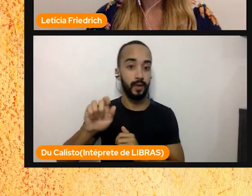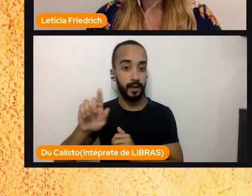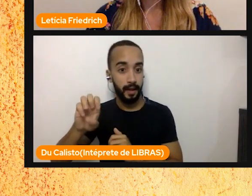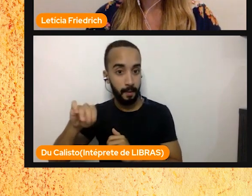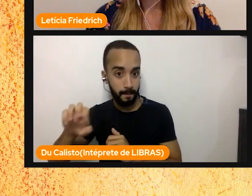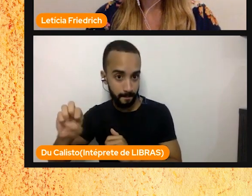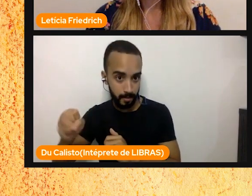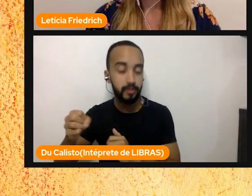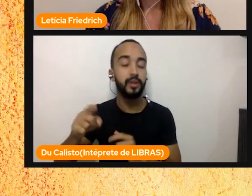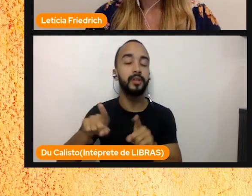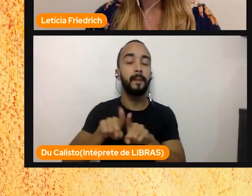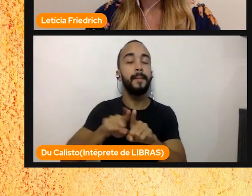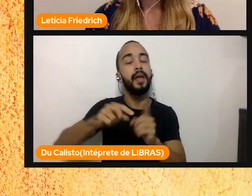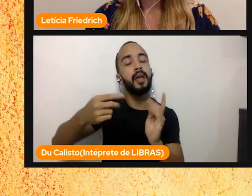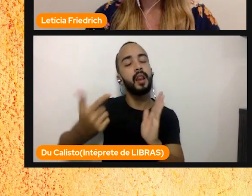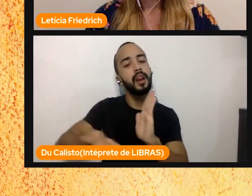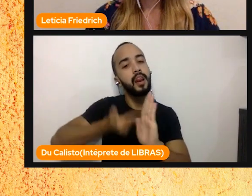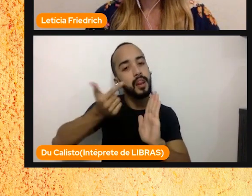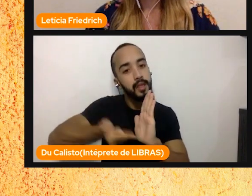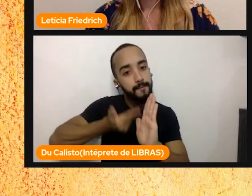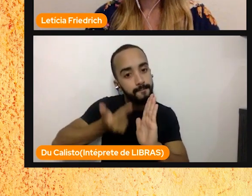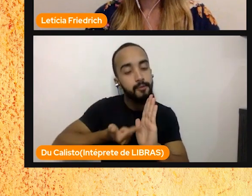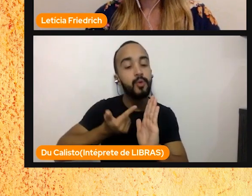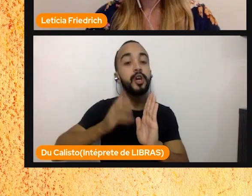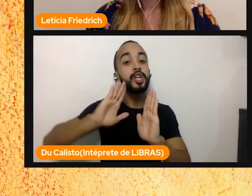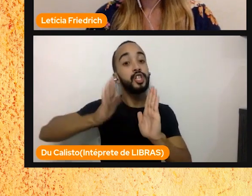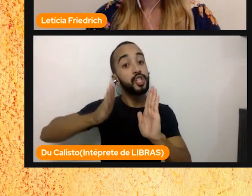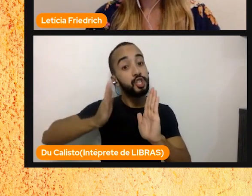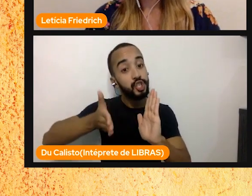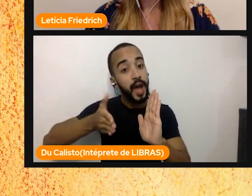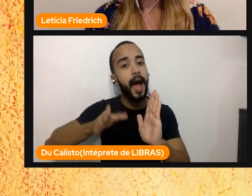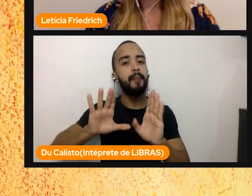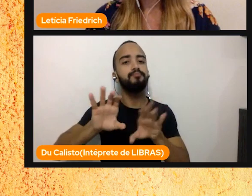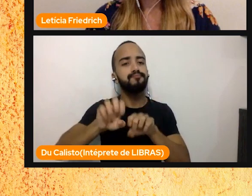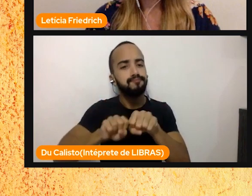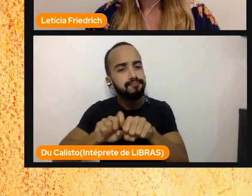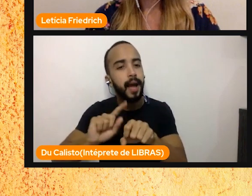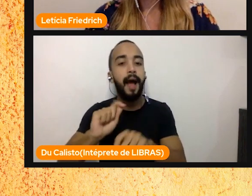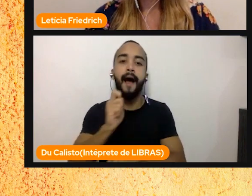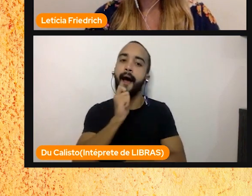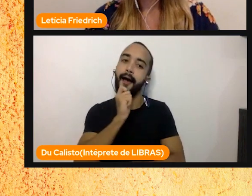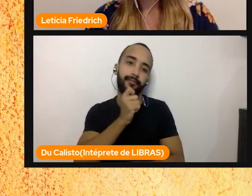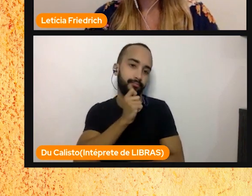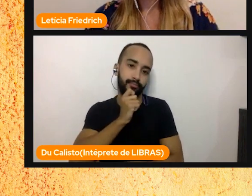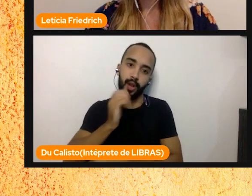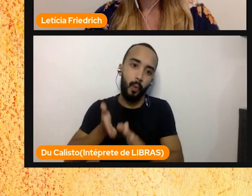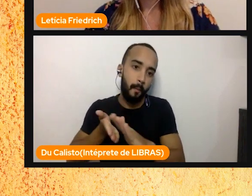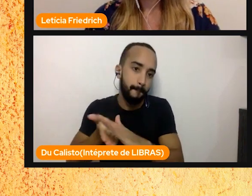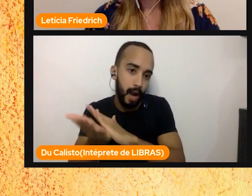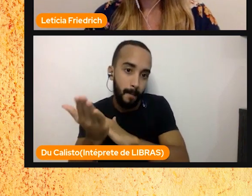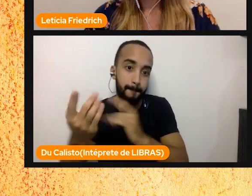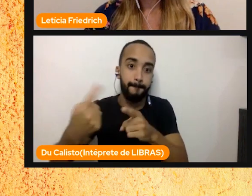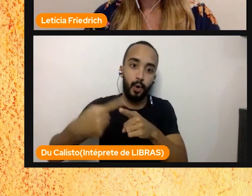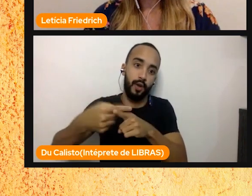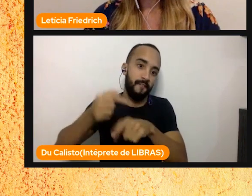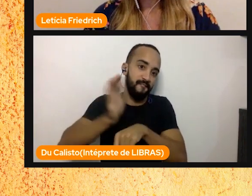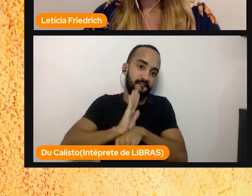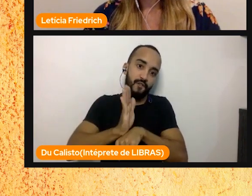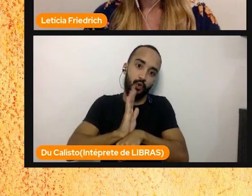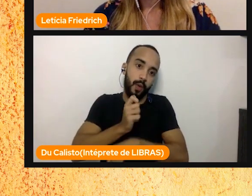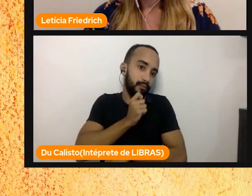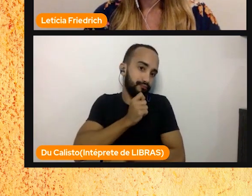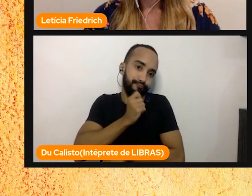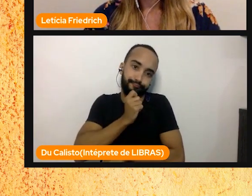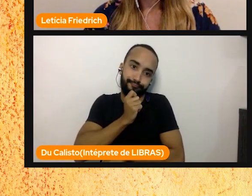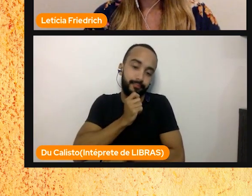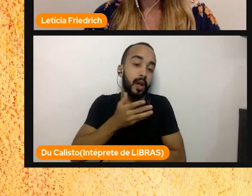vem com um livro. A gente, na verdade, esse livro já está pronto, a gente não lançou ainda porque o filme ainda não foi lançado, mas que também está dentro